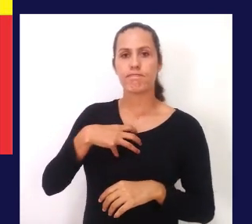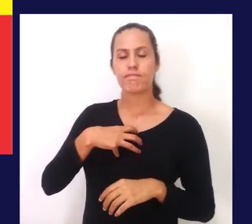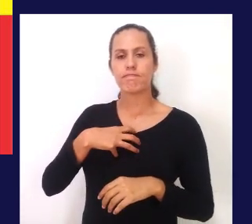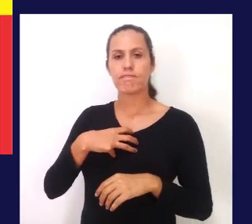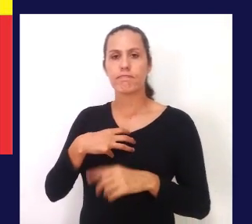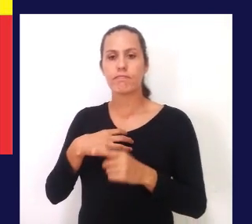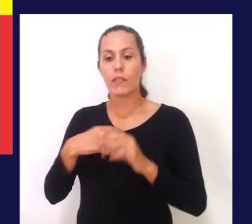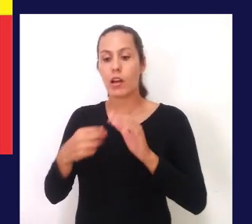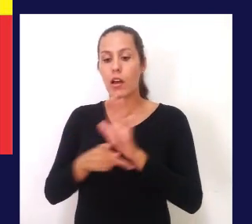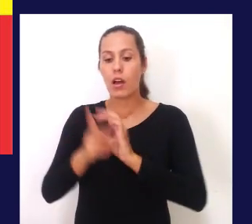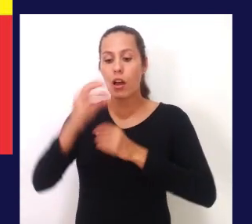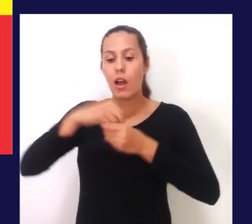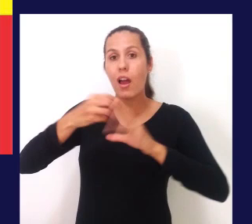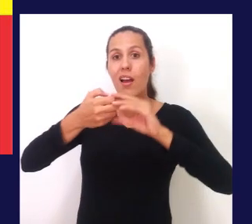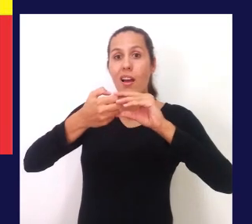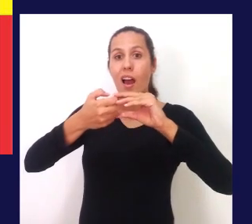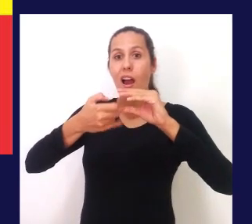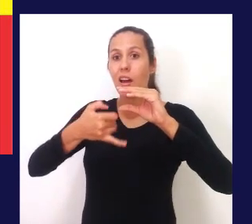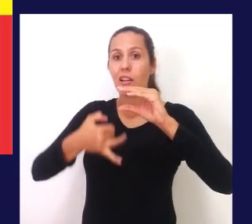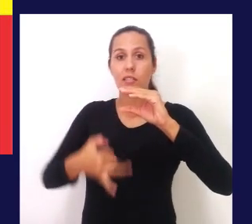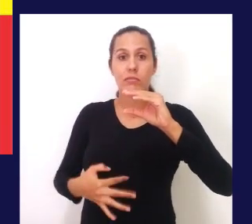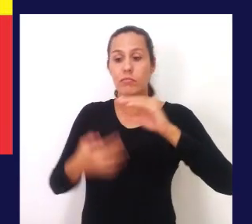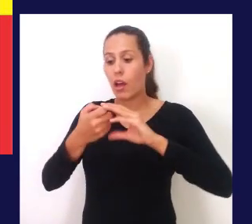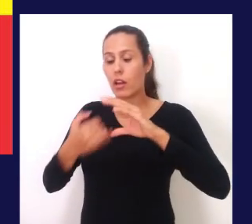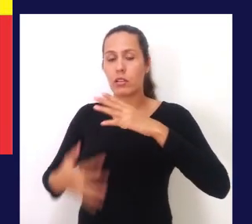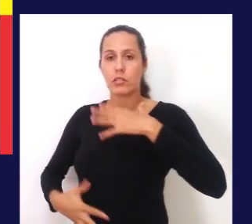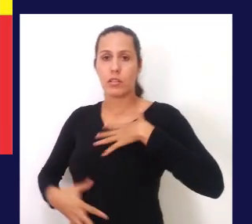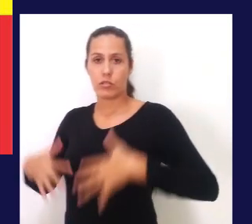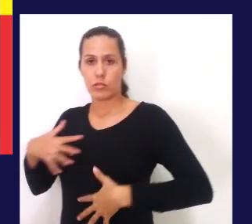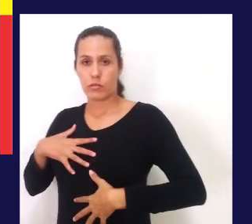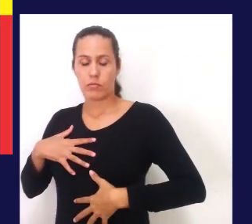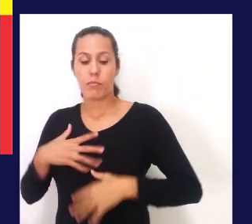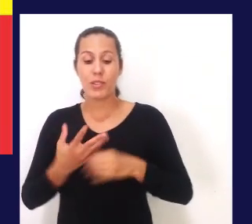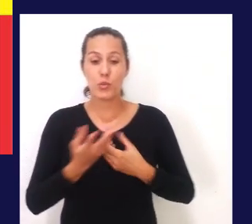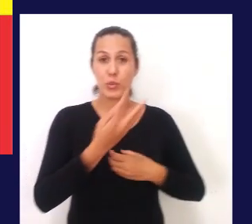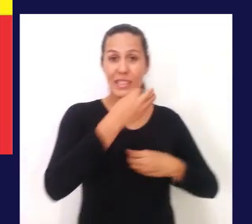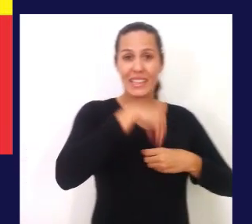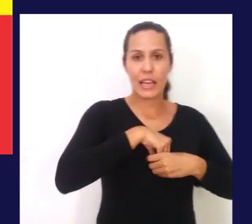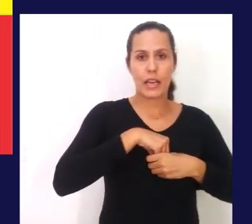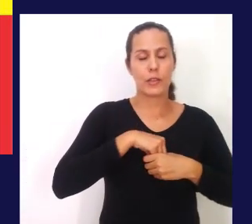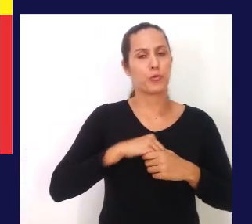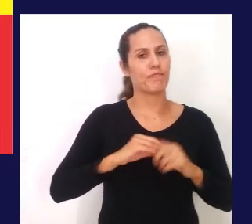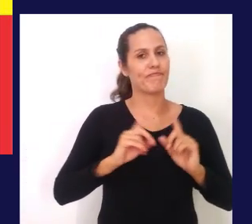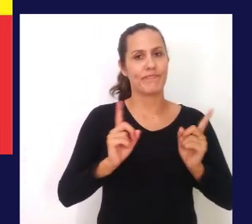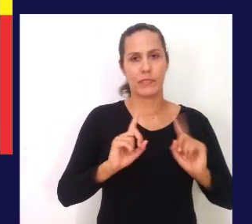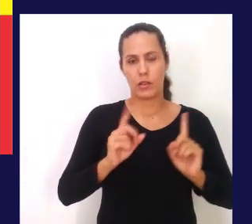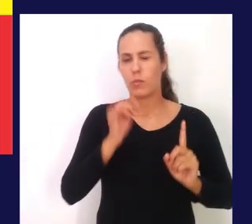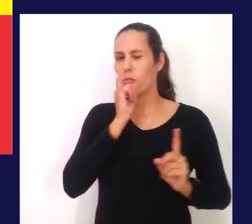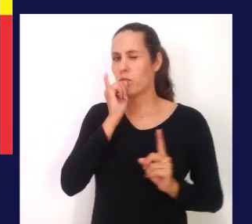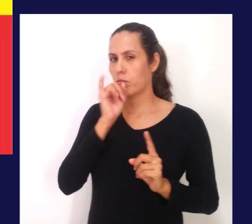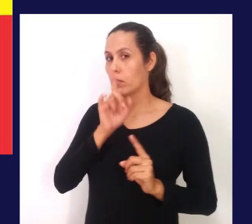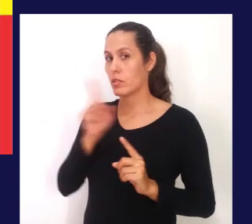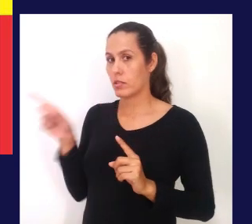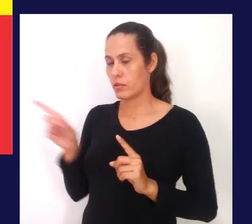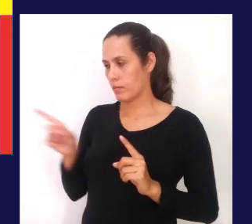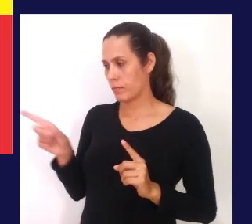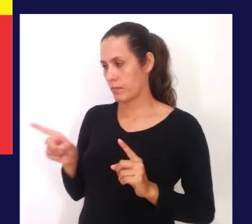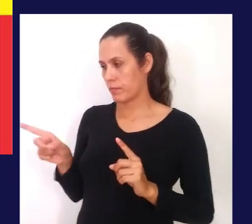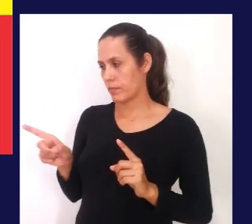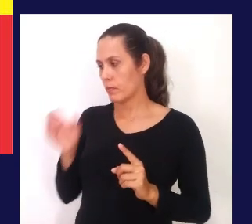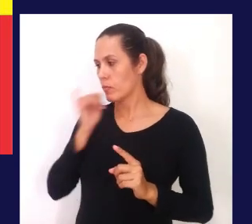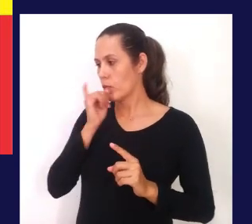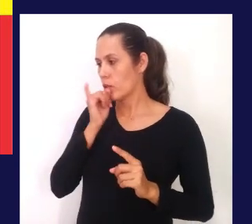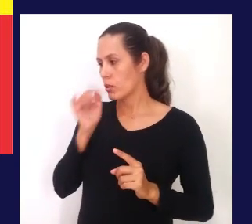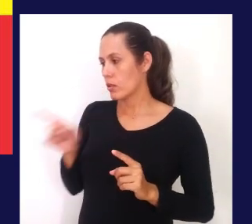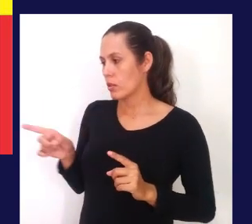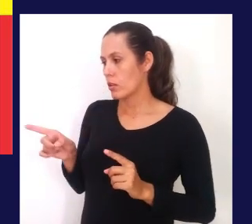suas características que são externas. O modo interno, não. No exemplo aí, a gente vê